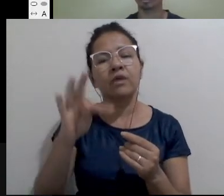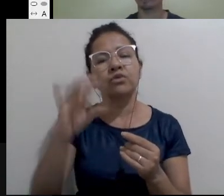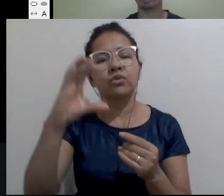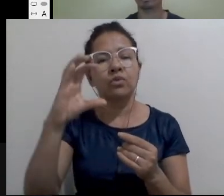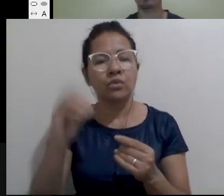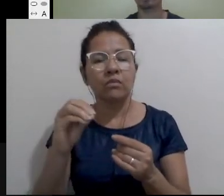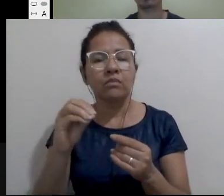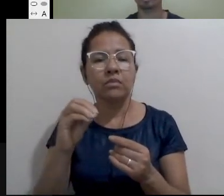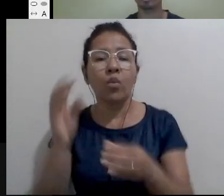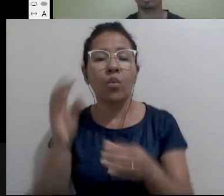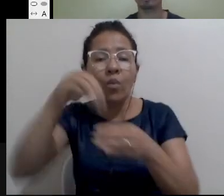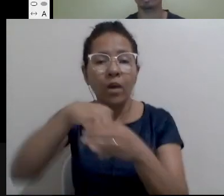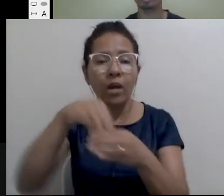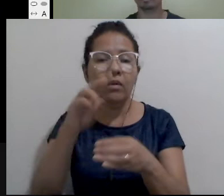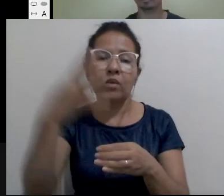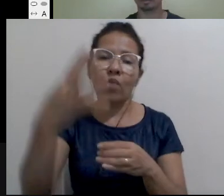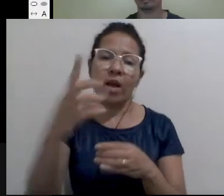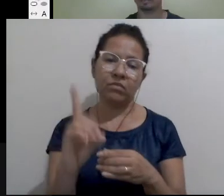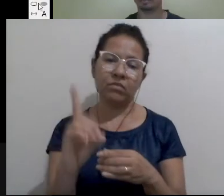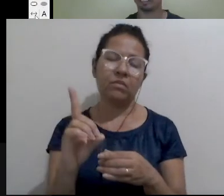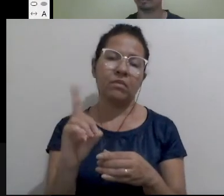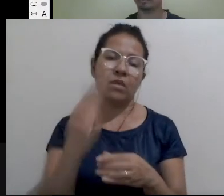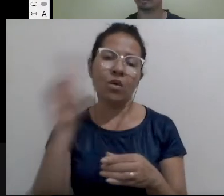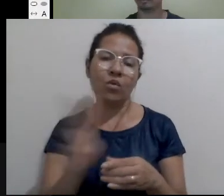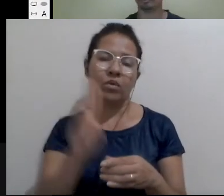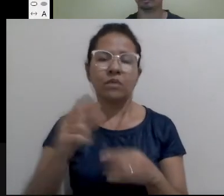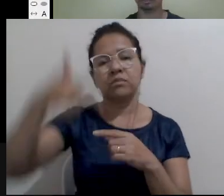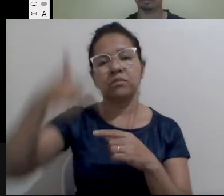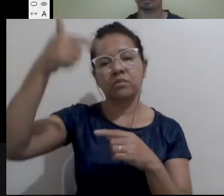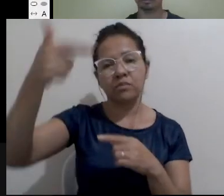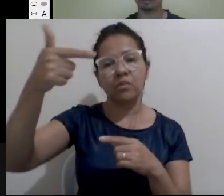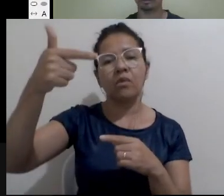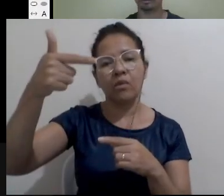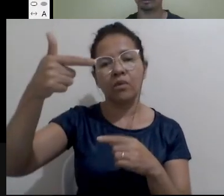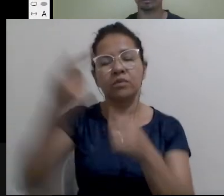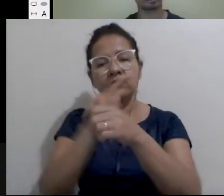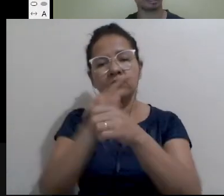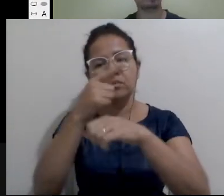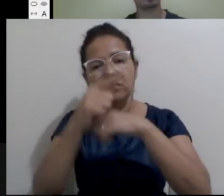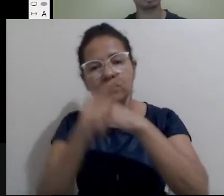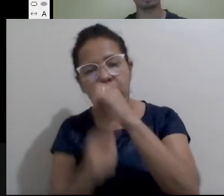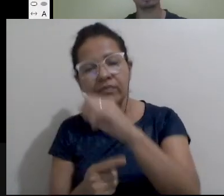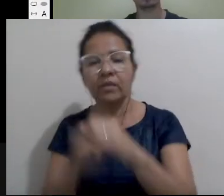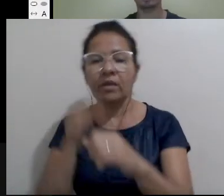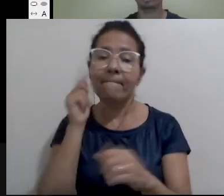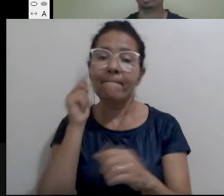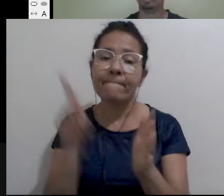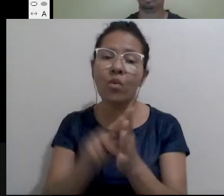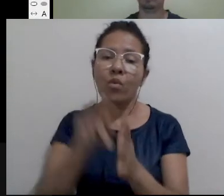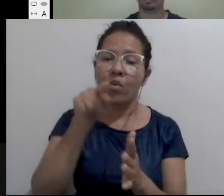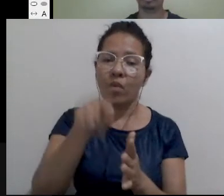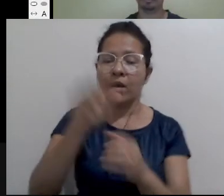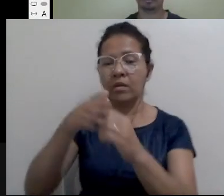nível externo aqui, que é o 4D, e utilizamos o quê? Utilizamos 2 orbitais, tá?